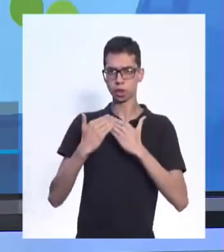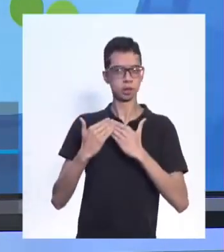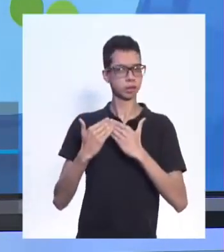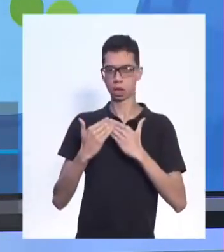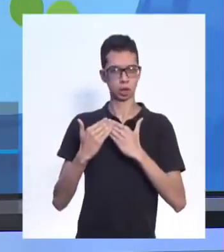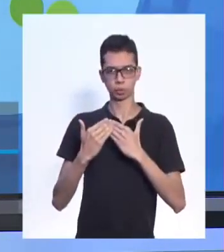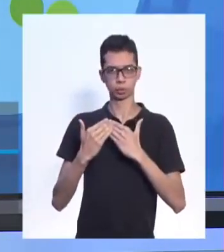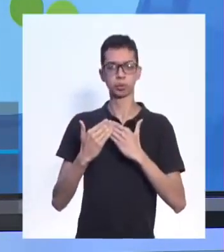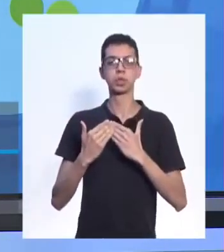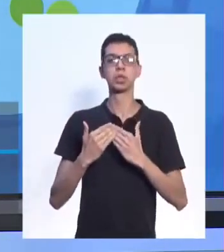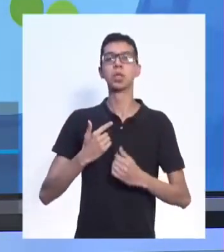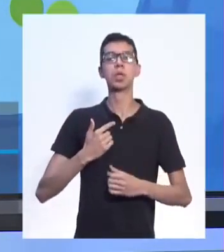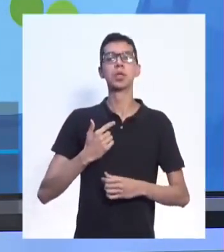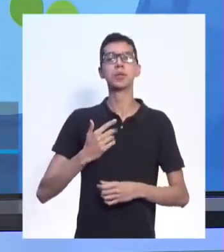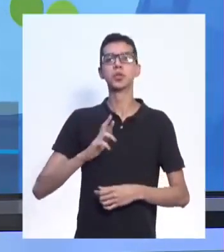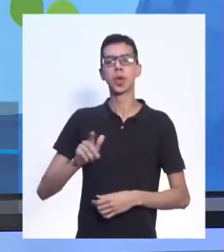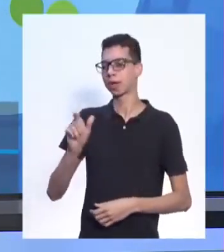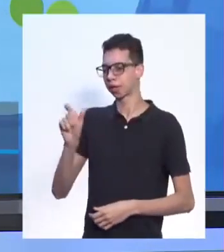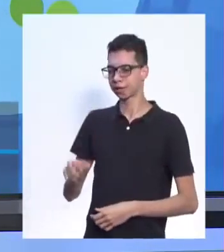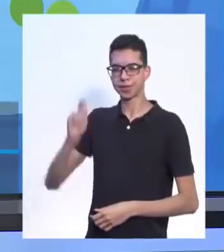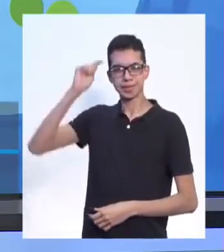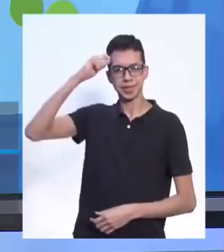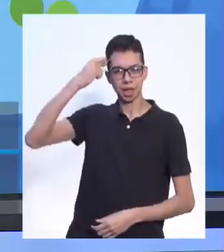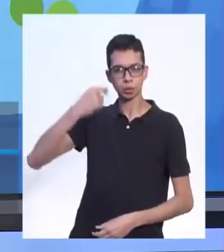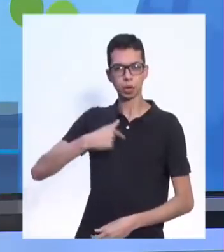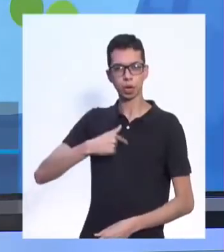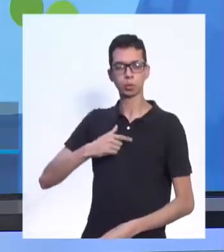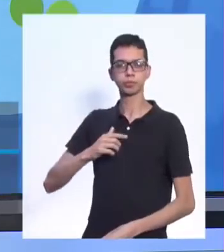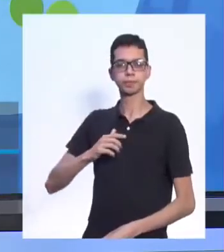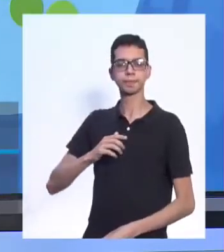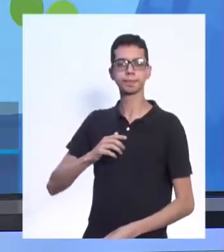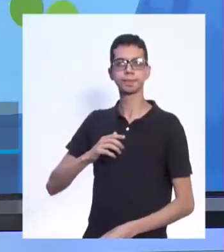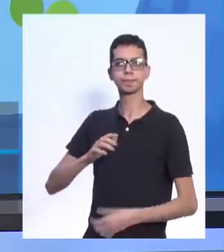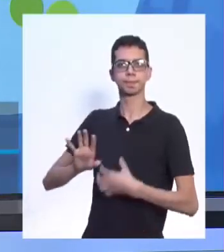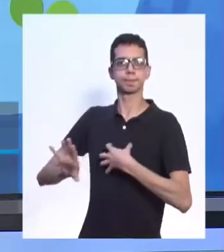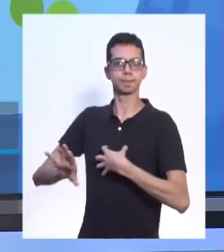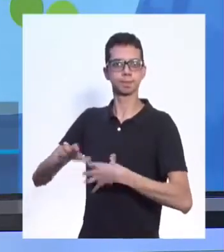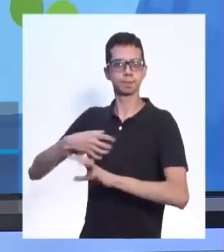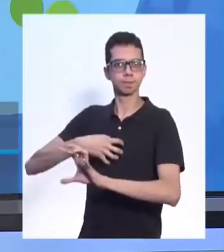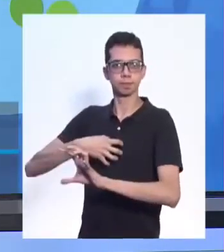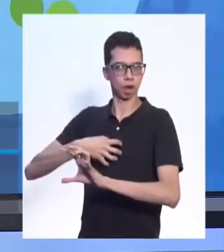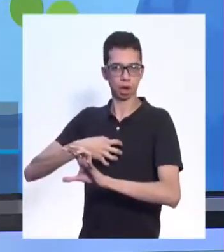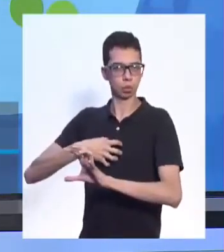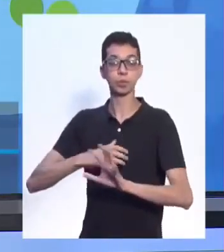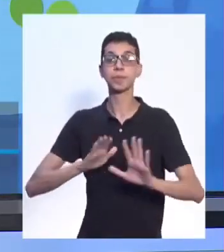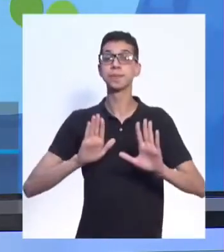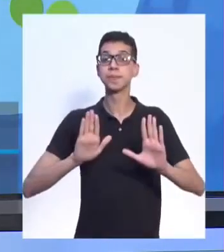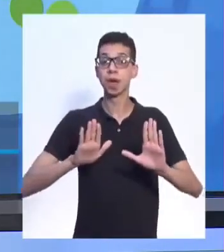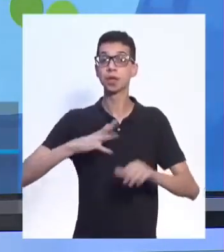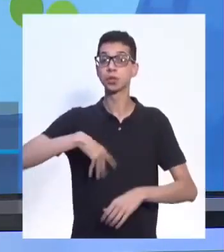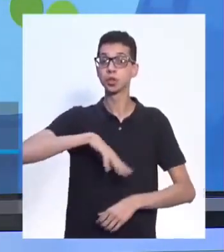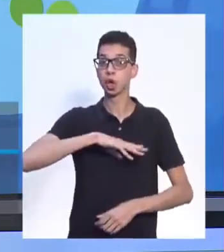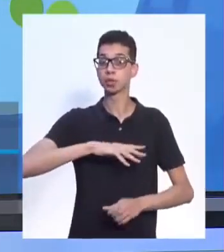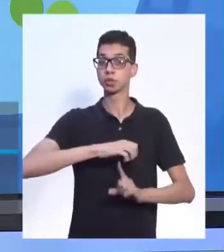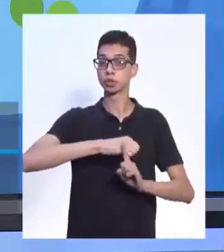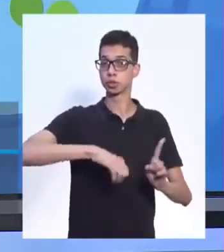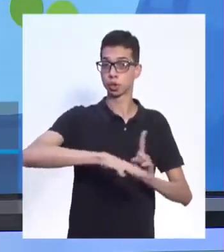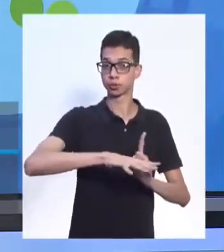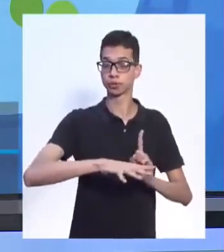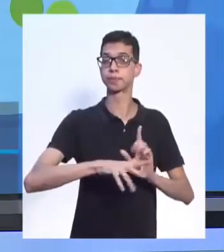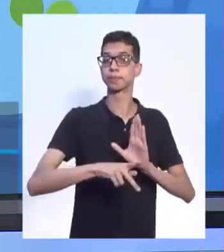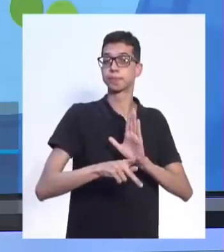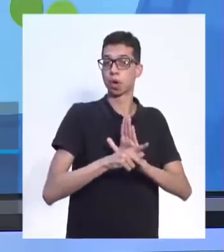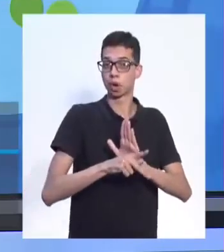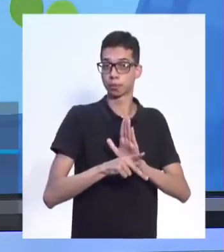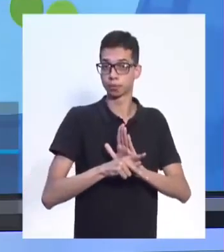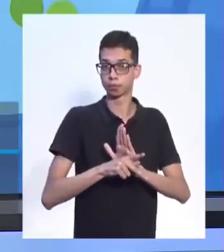ou desvalorizando o discurso dela. O fato é que nós, como membros da sociedade, que lutamos por igualdade,